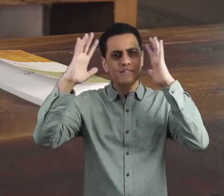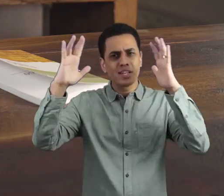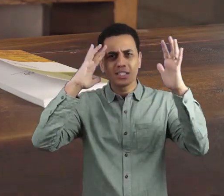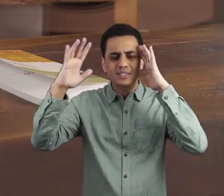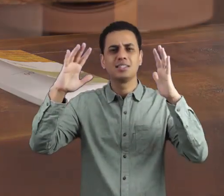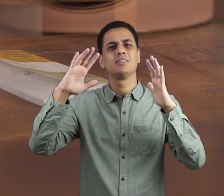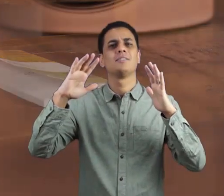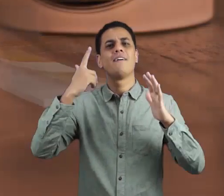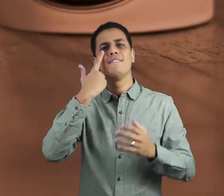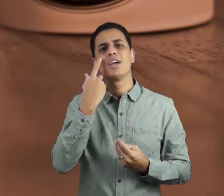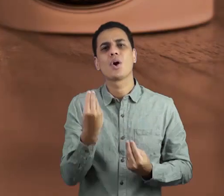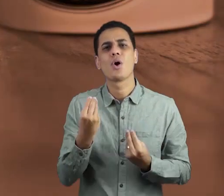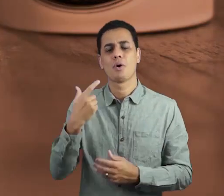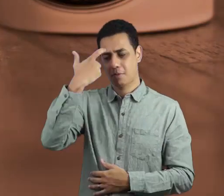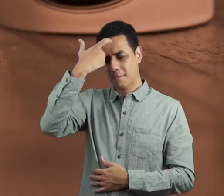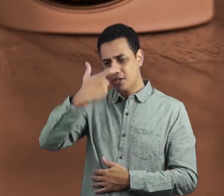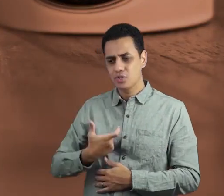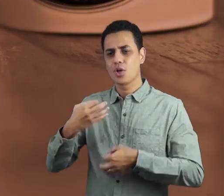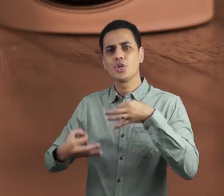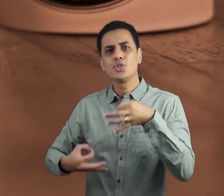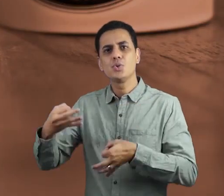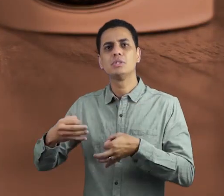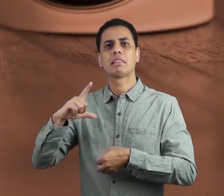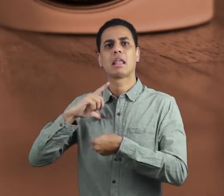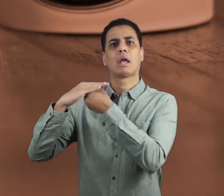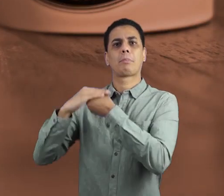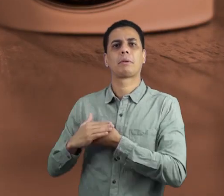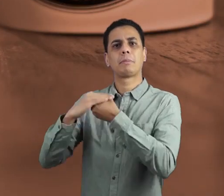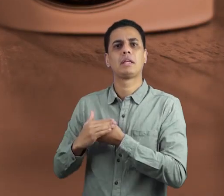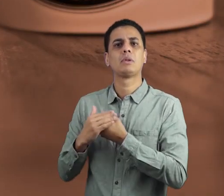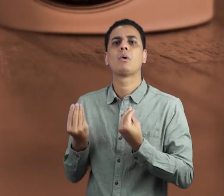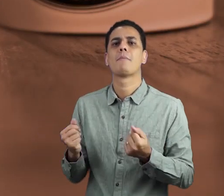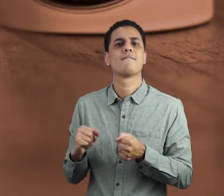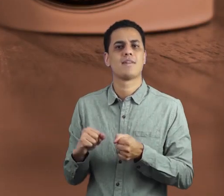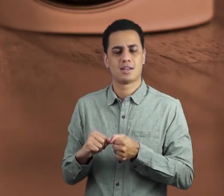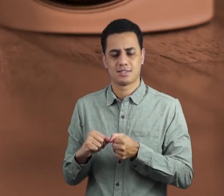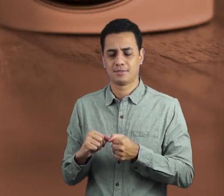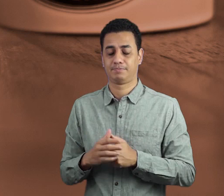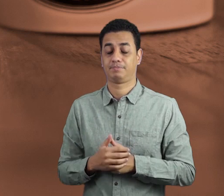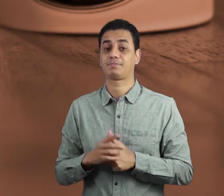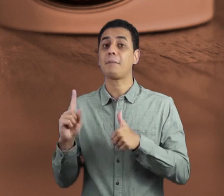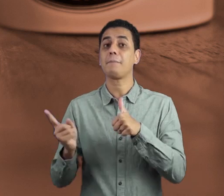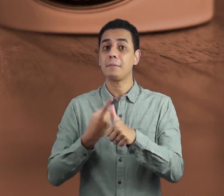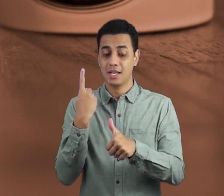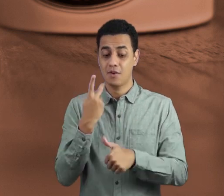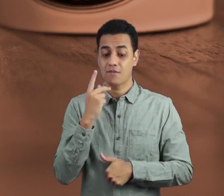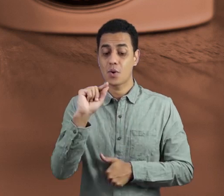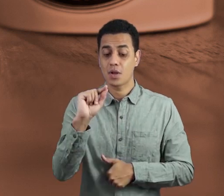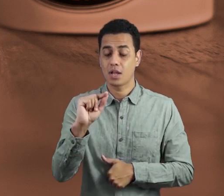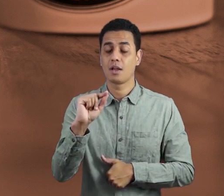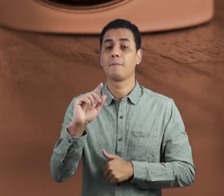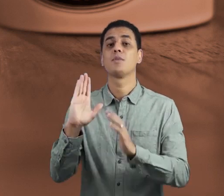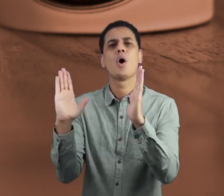4. Ele diz assim: vejam, o salário dos trabalhadores que ceifaram seus campos e que vocês retiveram com fraude